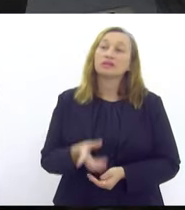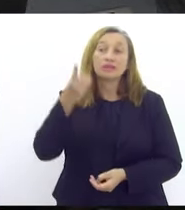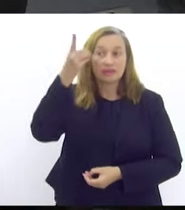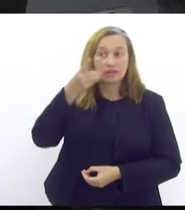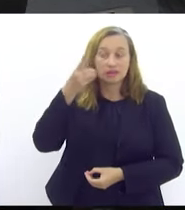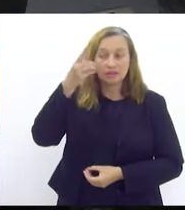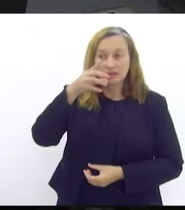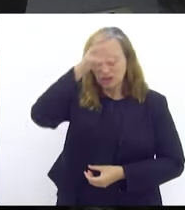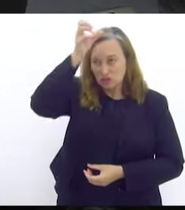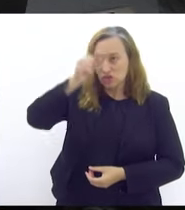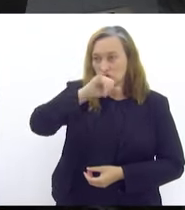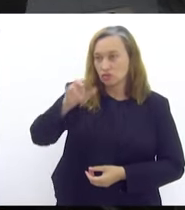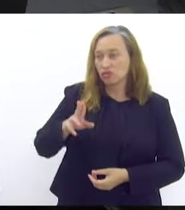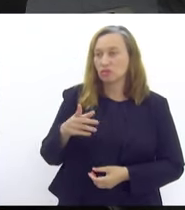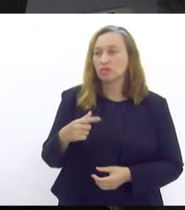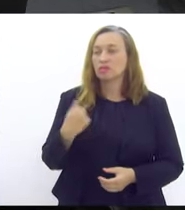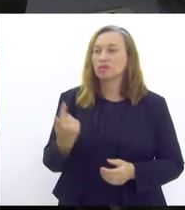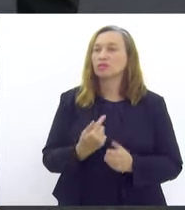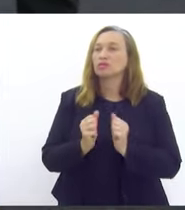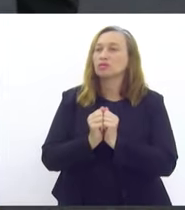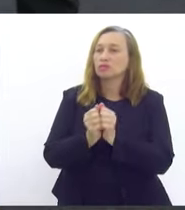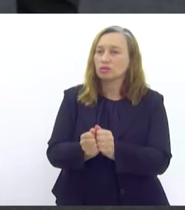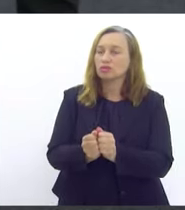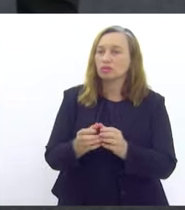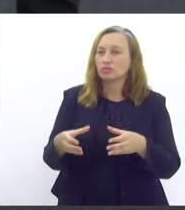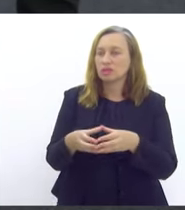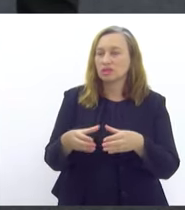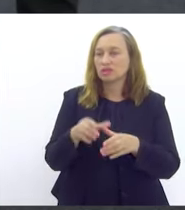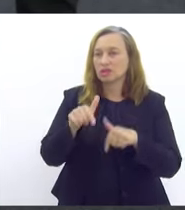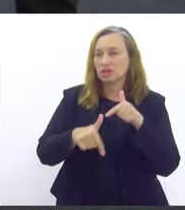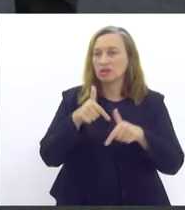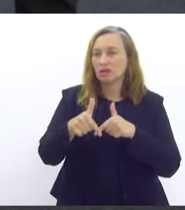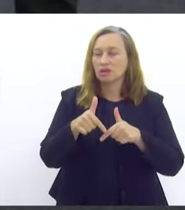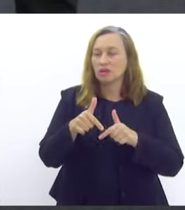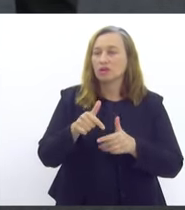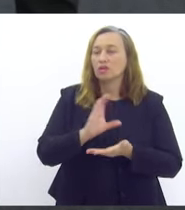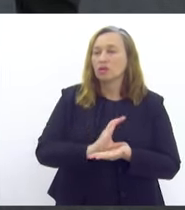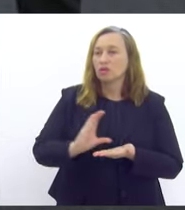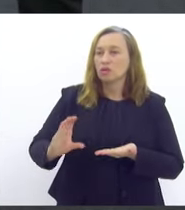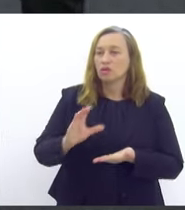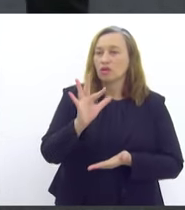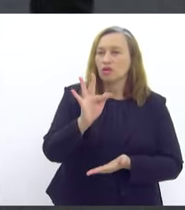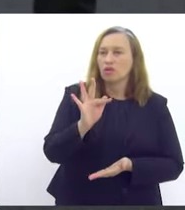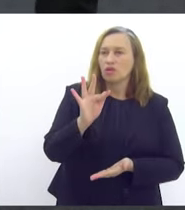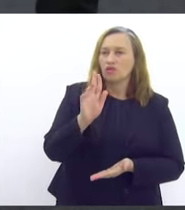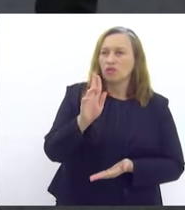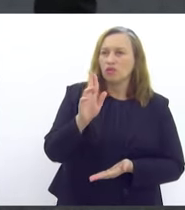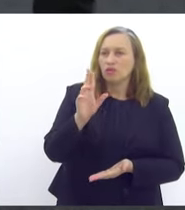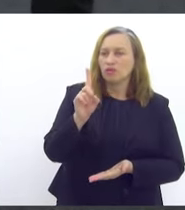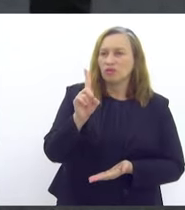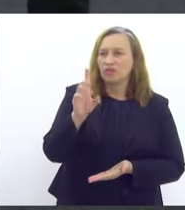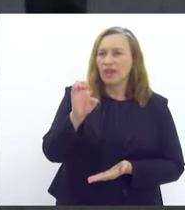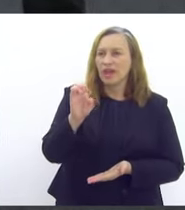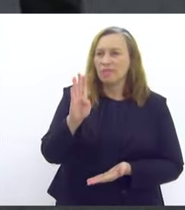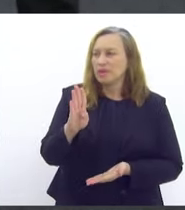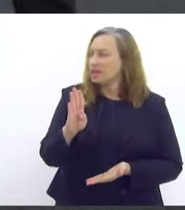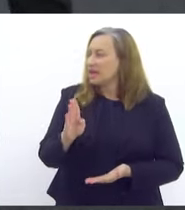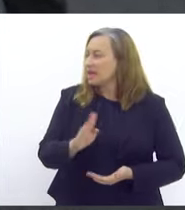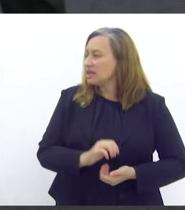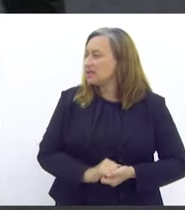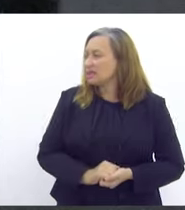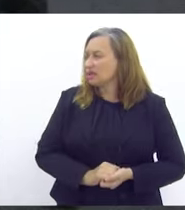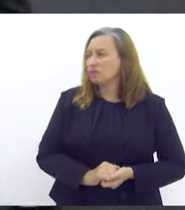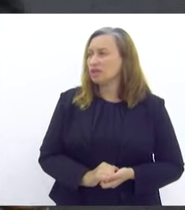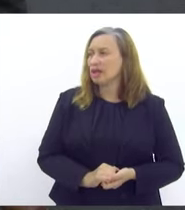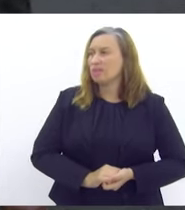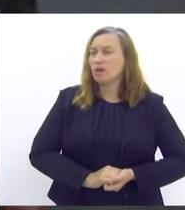estava com a minha equipe fazendo um levantamento dos recursos do Fundeb no estado do Rio de Janeiro. E a gente se deparou com uma